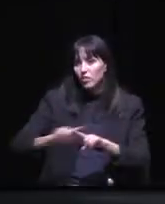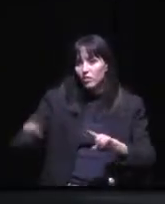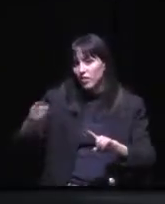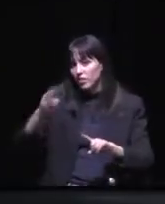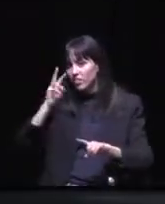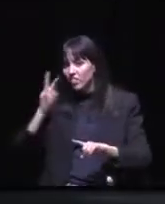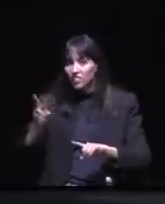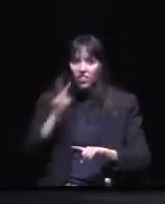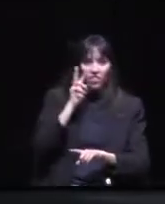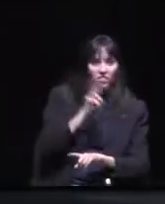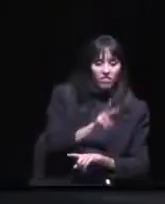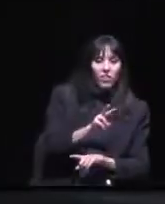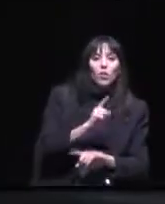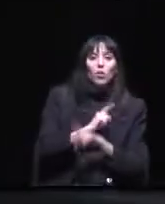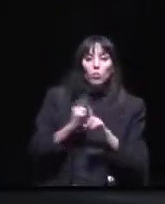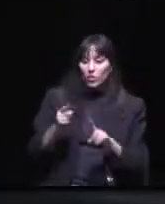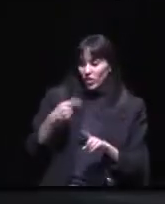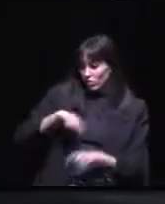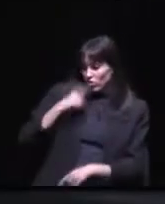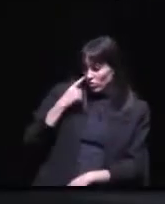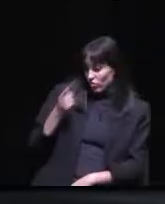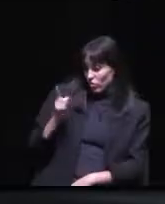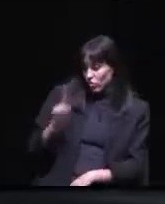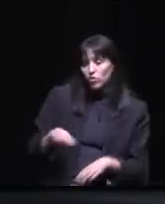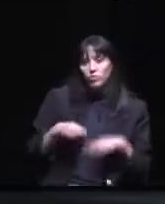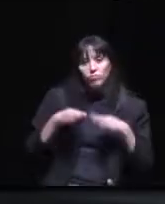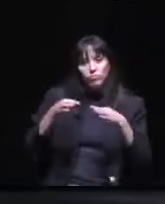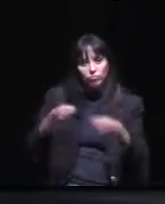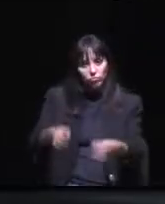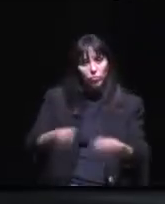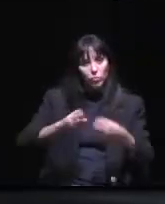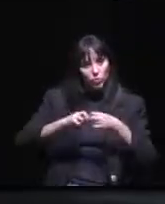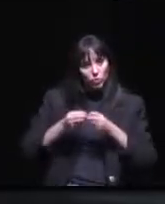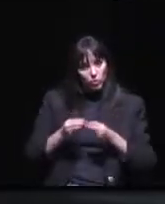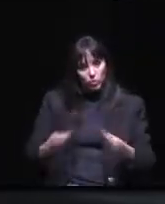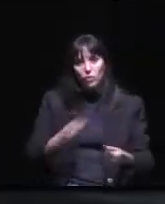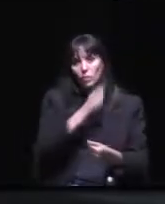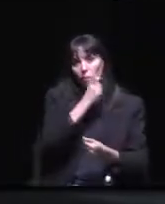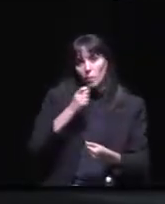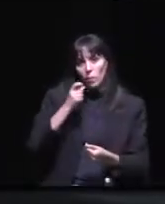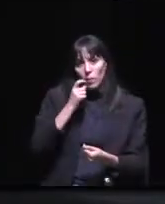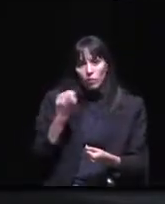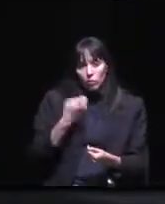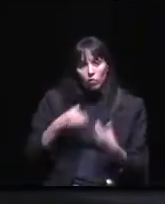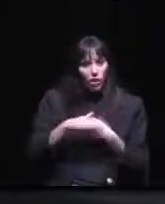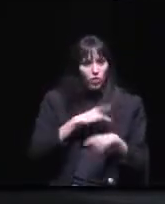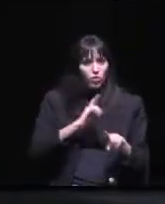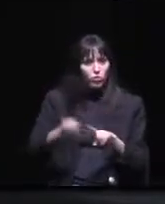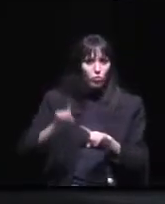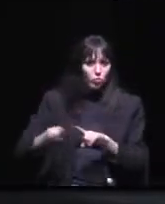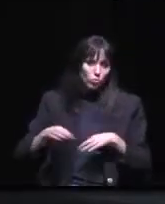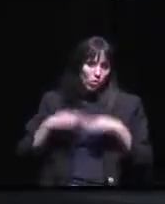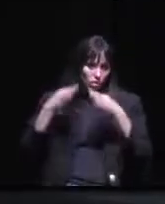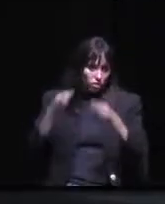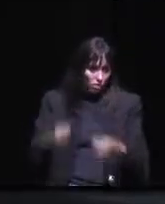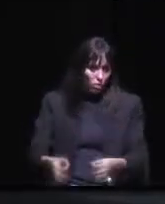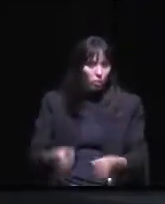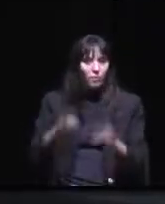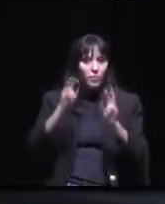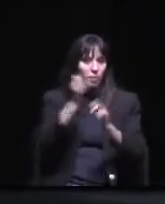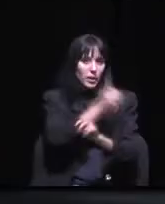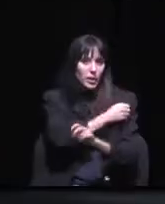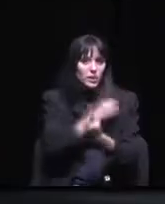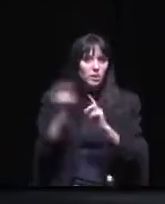que assistimos é ao adiar. Adiar a resolução de problemas, adiar promessas feitas nas mais diversas áreas, passando pela